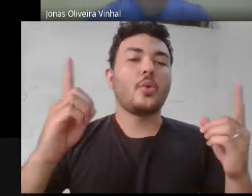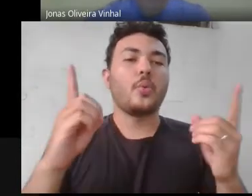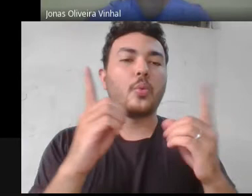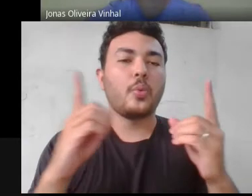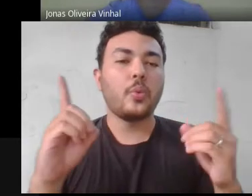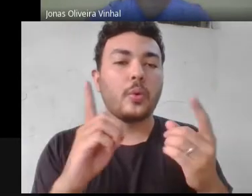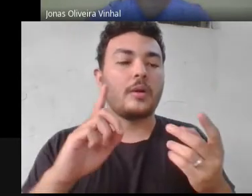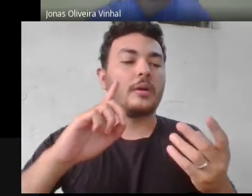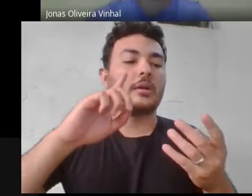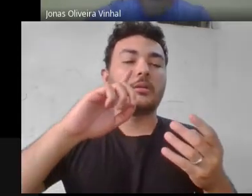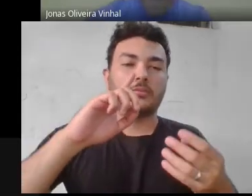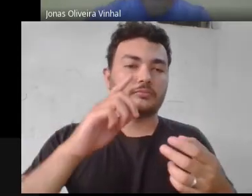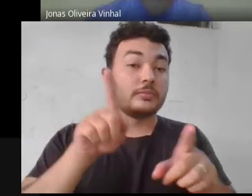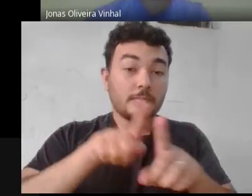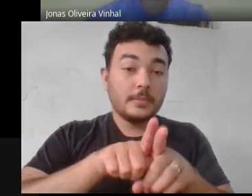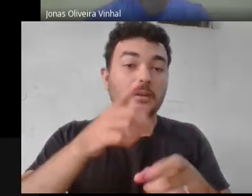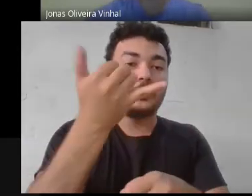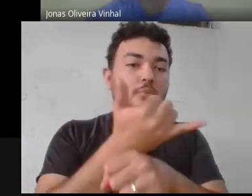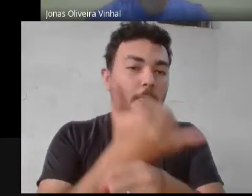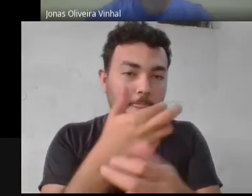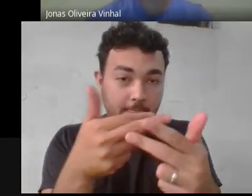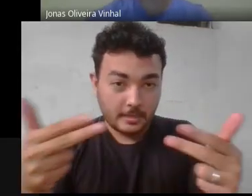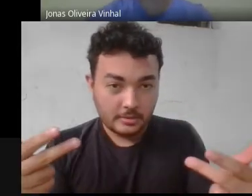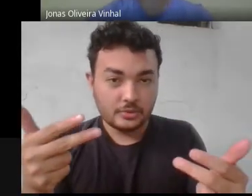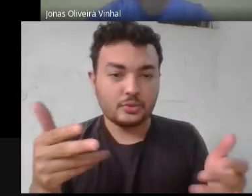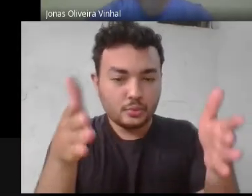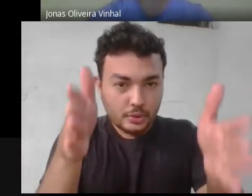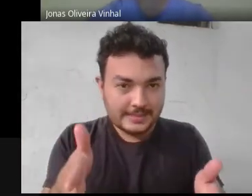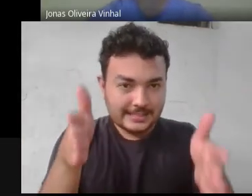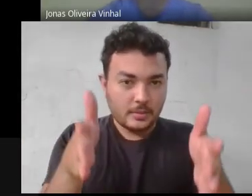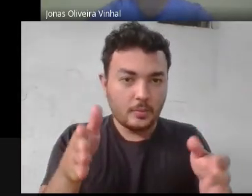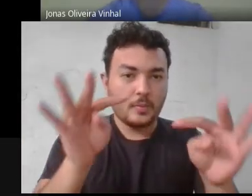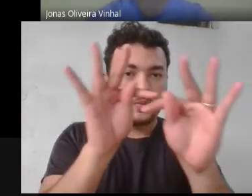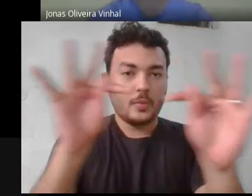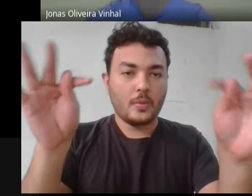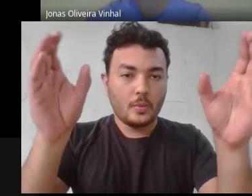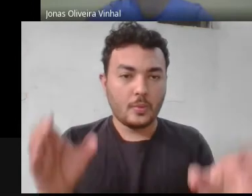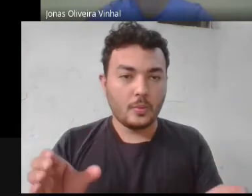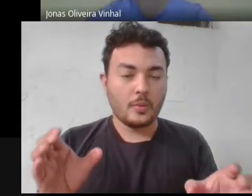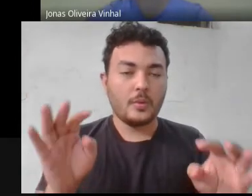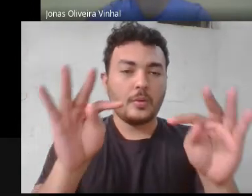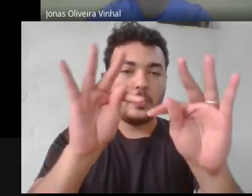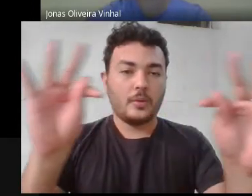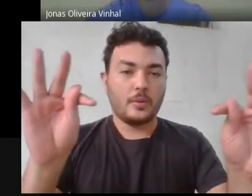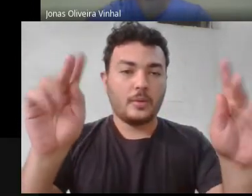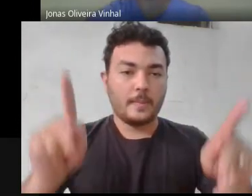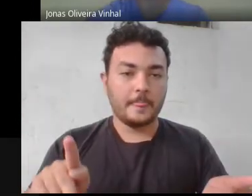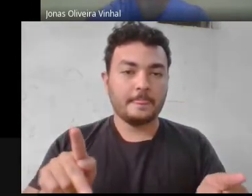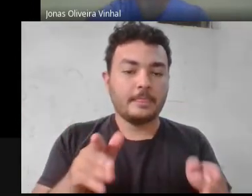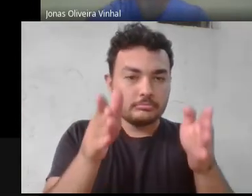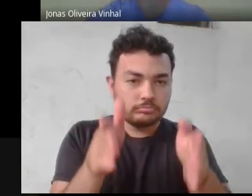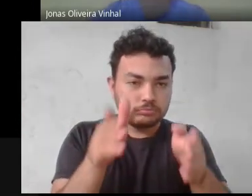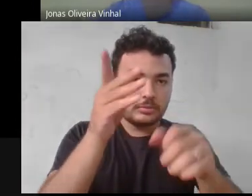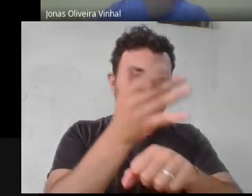magnetismo, no caso, a gente está falando dos metais de transição também. E os metais de transição, ela foi incorporada, na verdade, essa explicação da teoria da ligação de